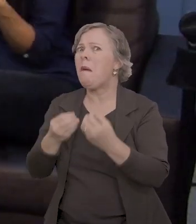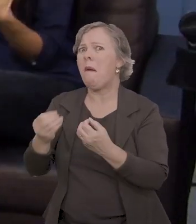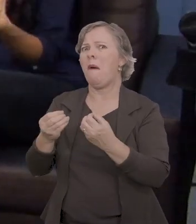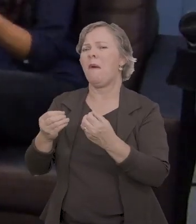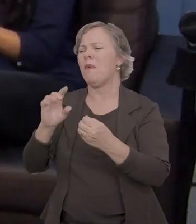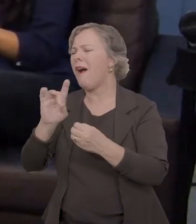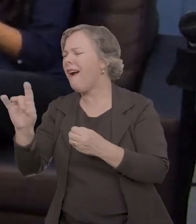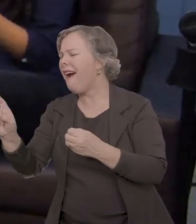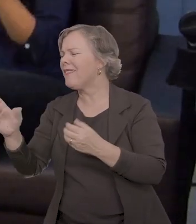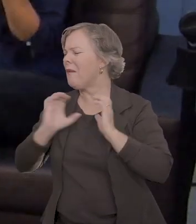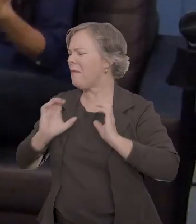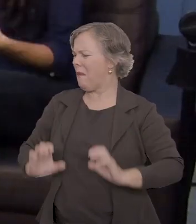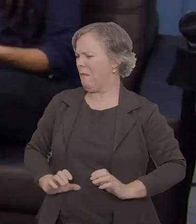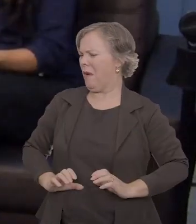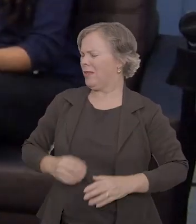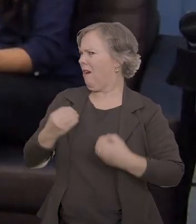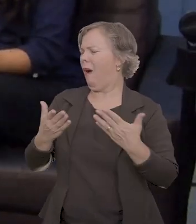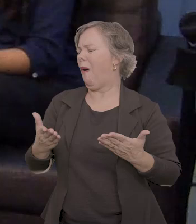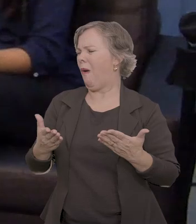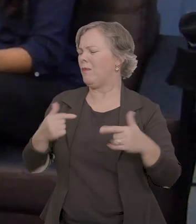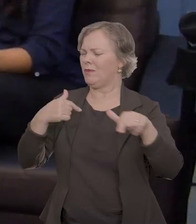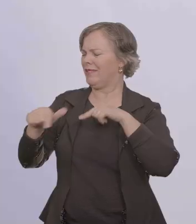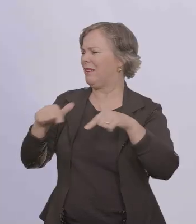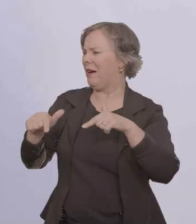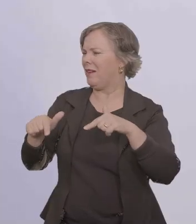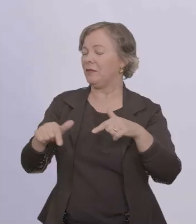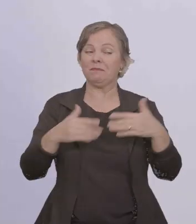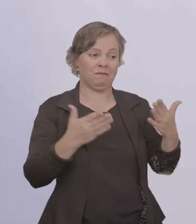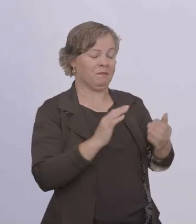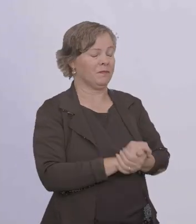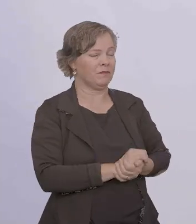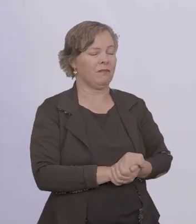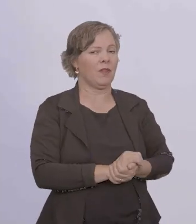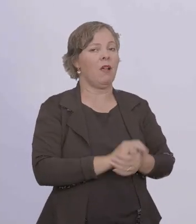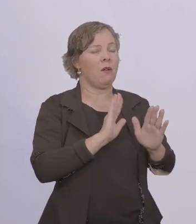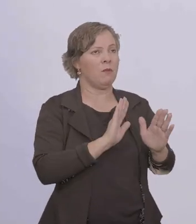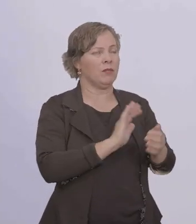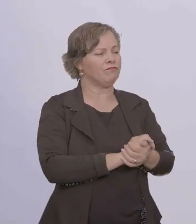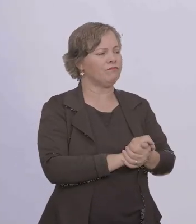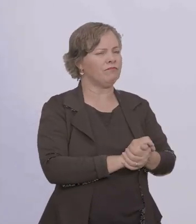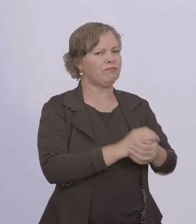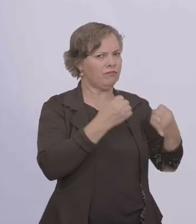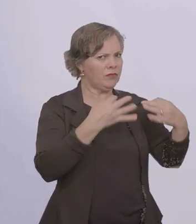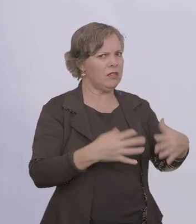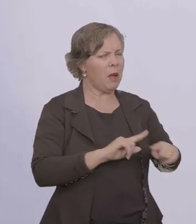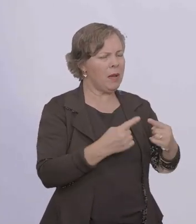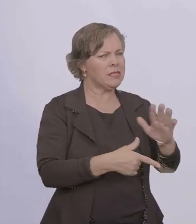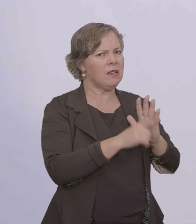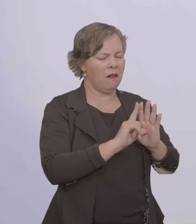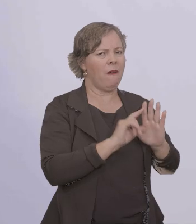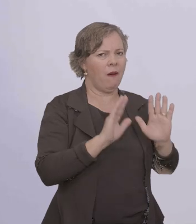como é que cada uma delas se comporta, tende a se comportar, no mercado de trabalho. Antes de nós entrarmos nessa explicação de cada uma